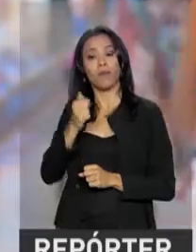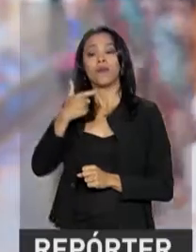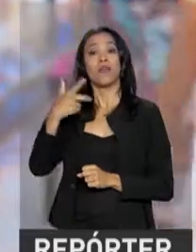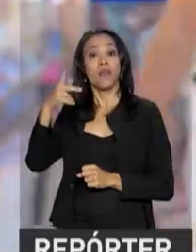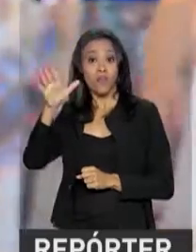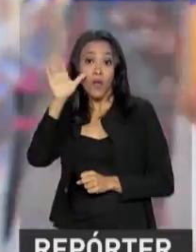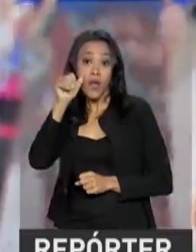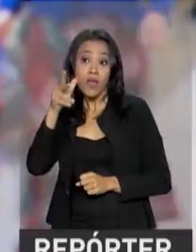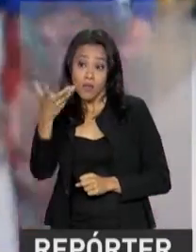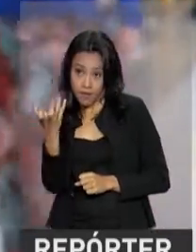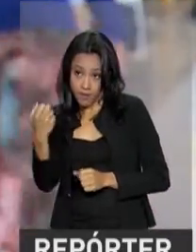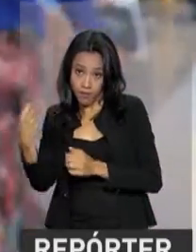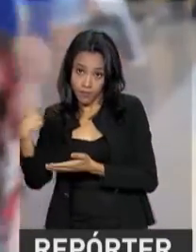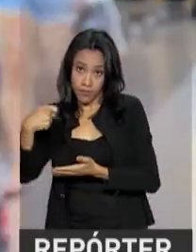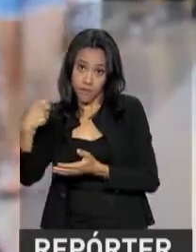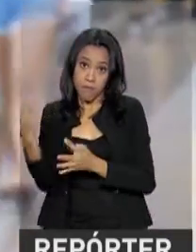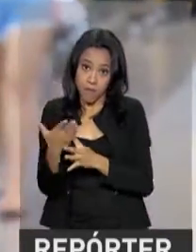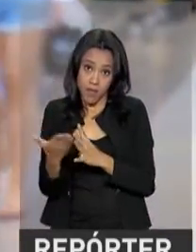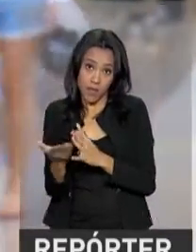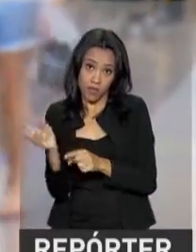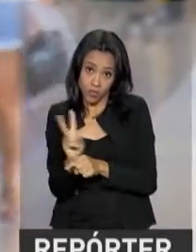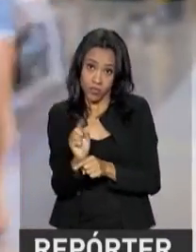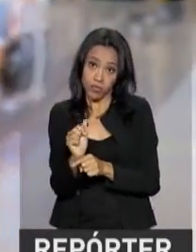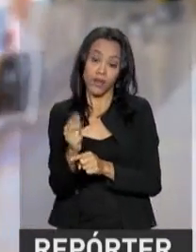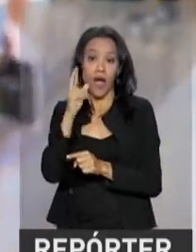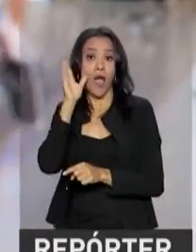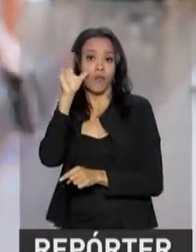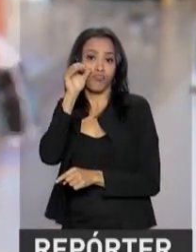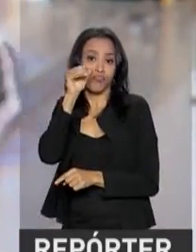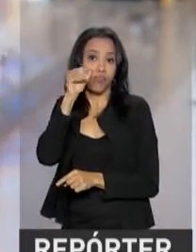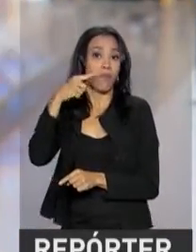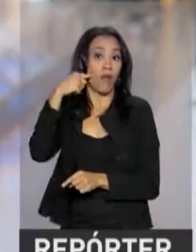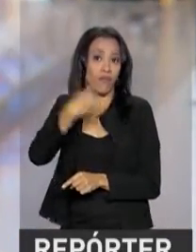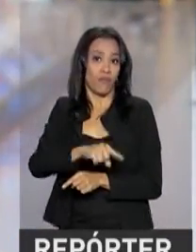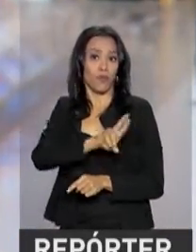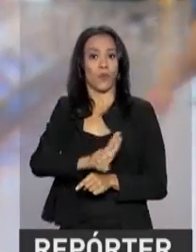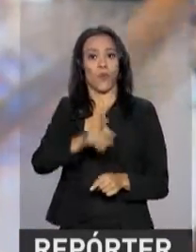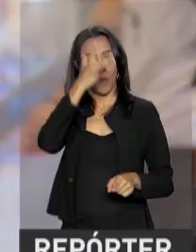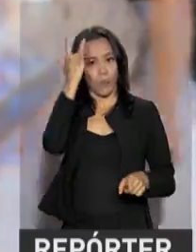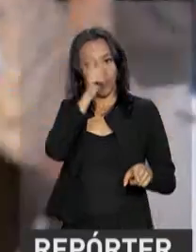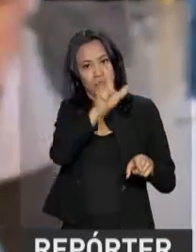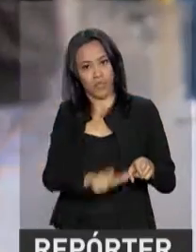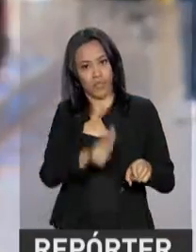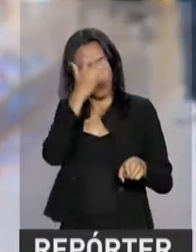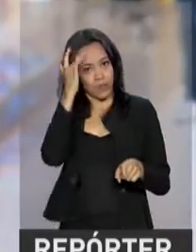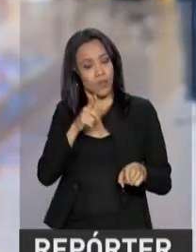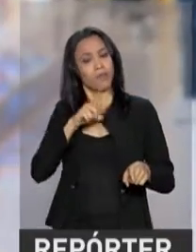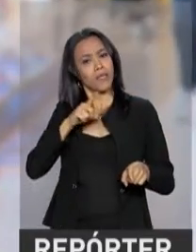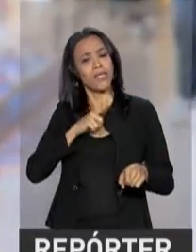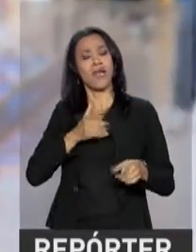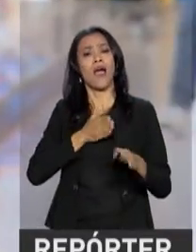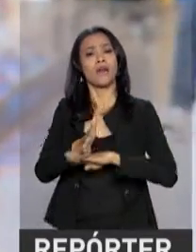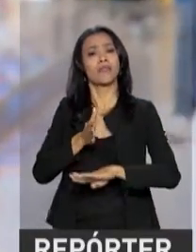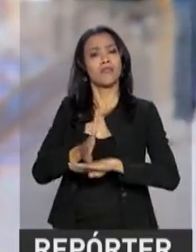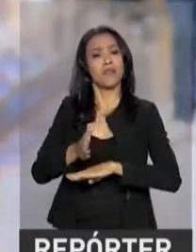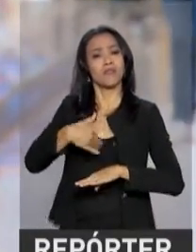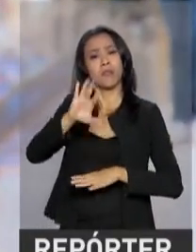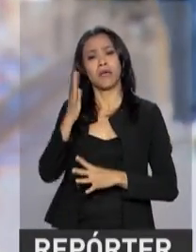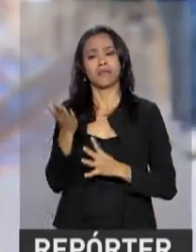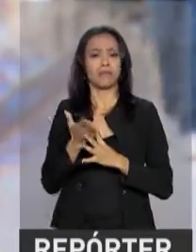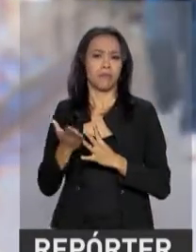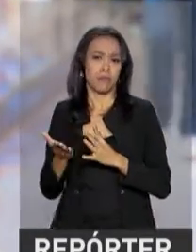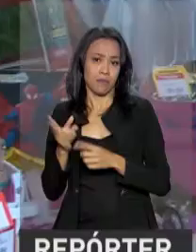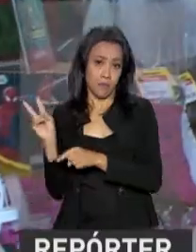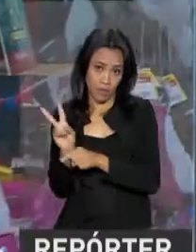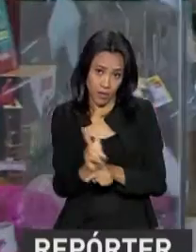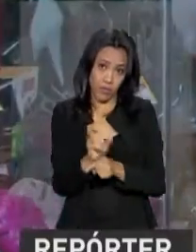a expectativa é que com o cadastro positivo o bom pagador possa ter acesso a mais linhas de crédito e com juros mais em